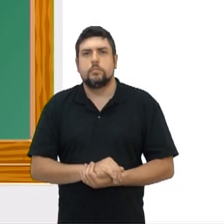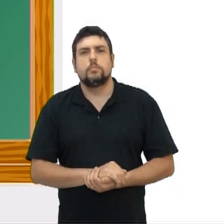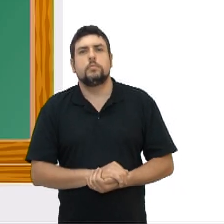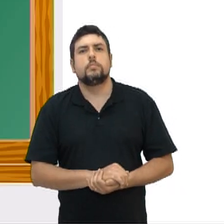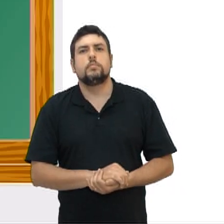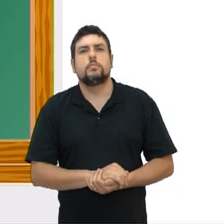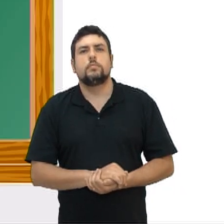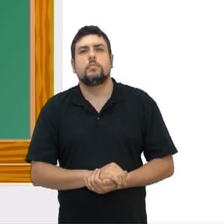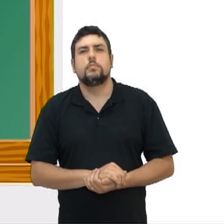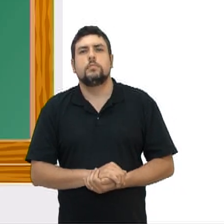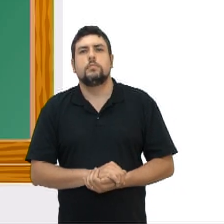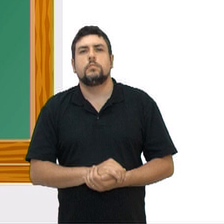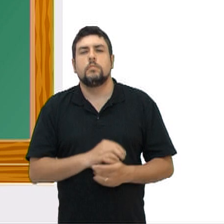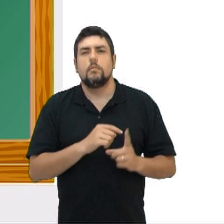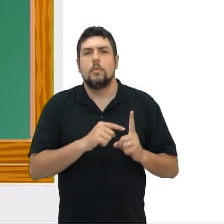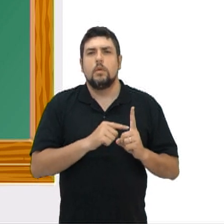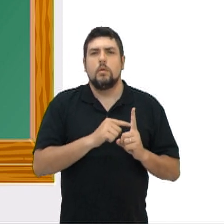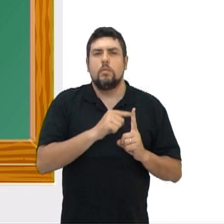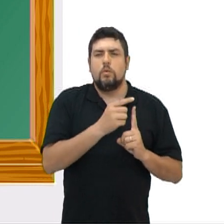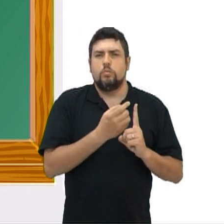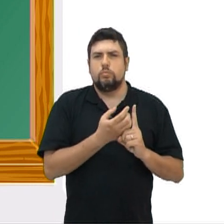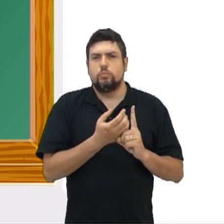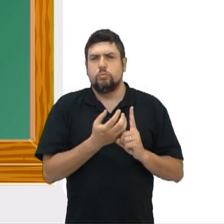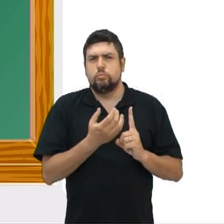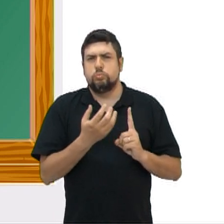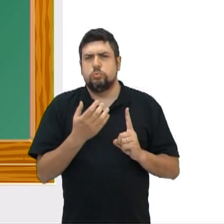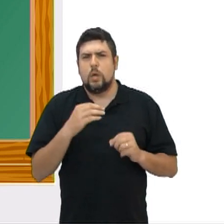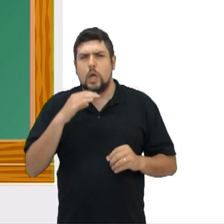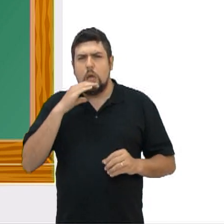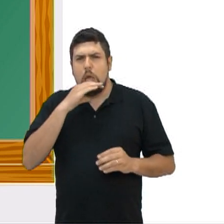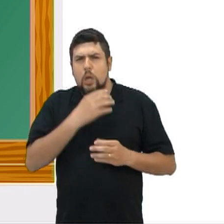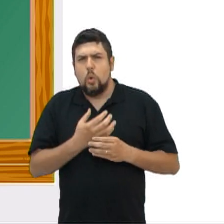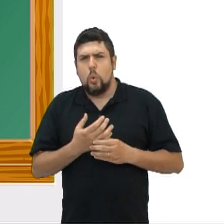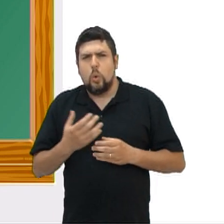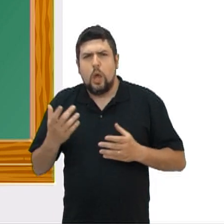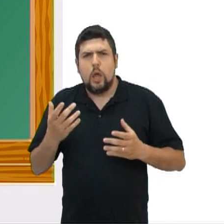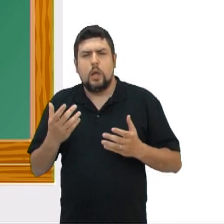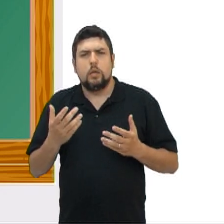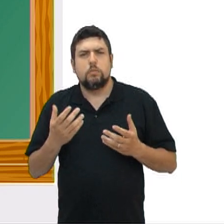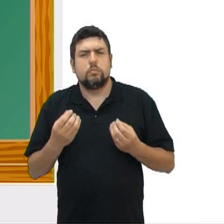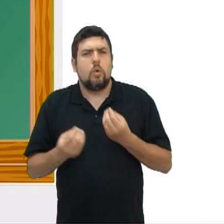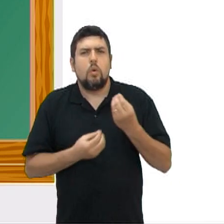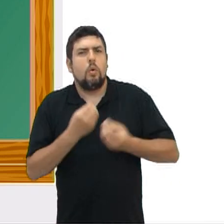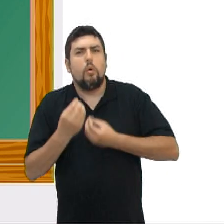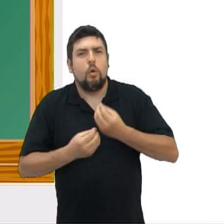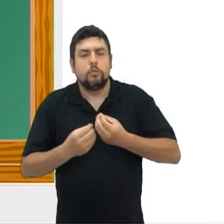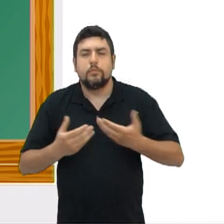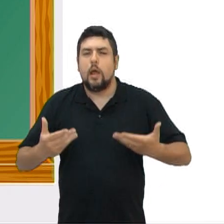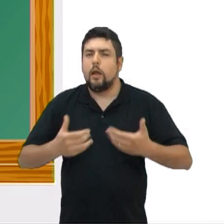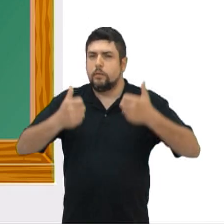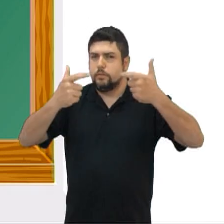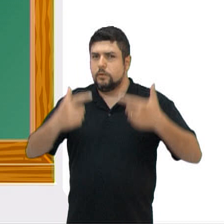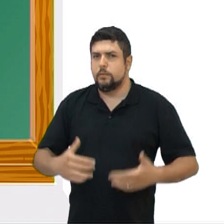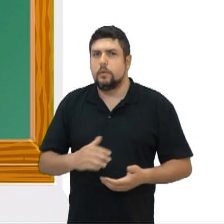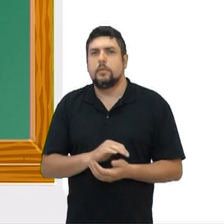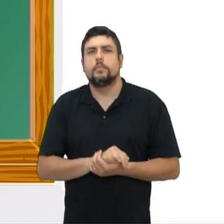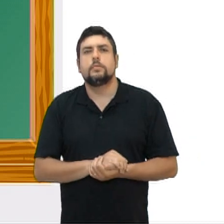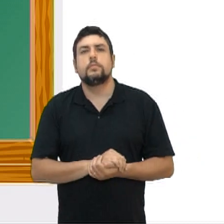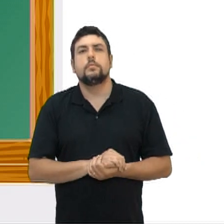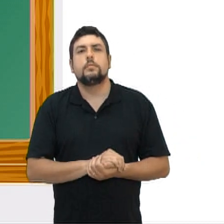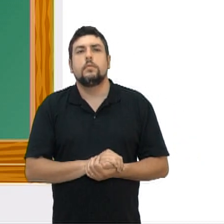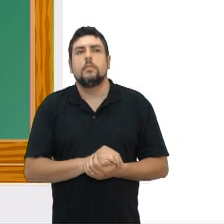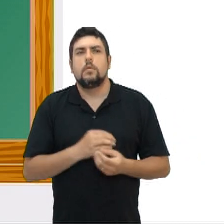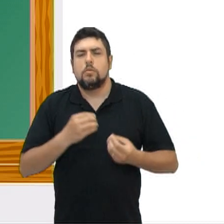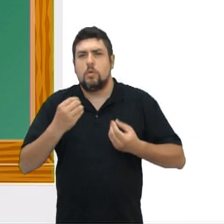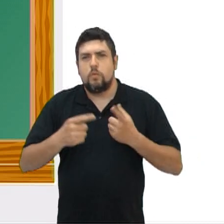Ponto de fusão e ebulição, ok? Não, professor, você não falou ainda, né? Eu vou falar agora, galera. Em geral, os pontos